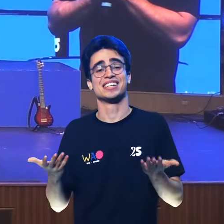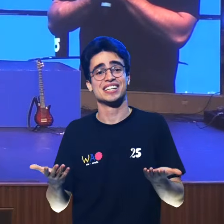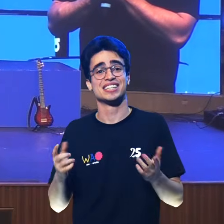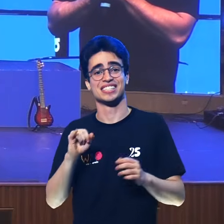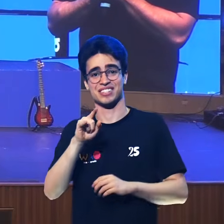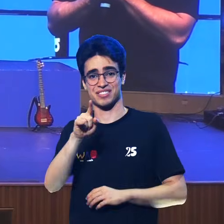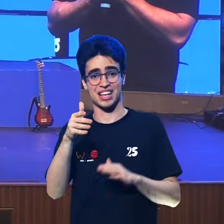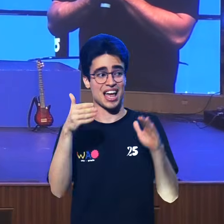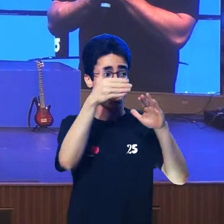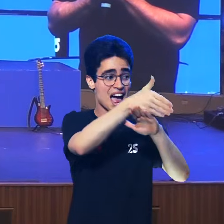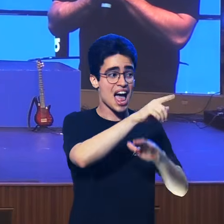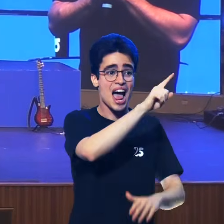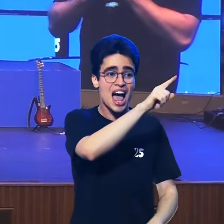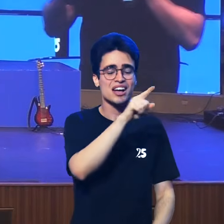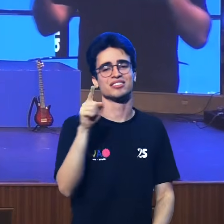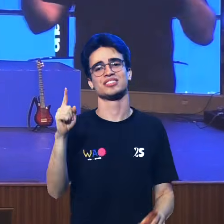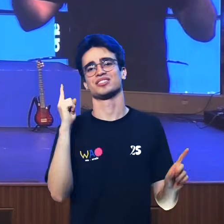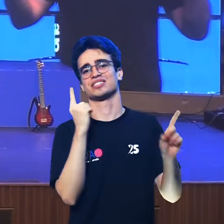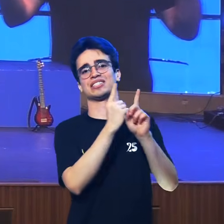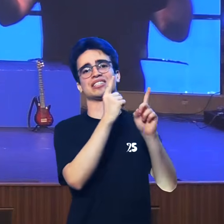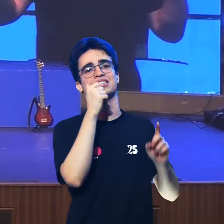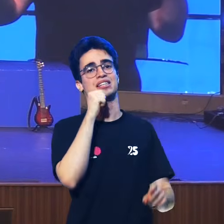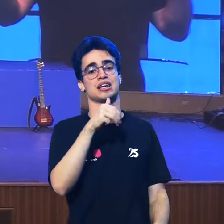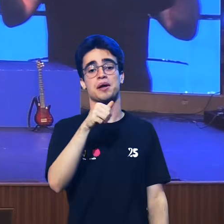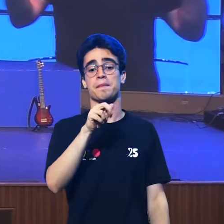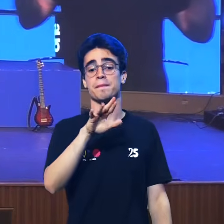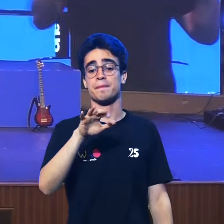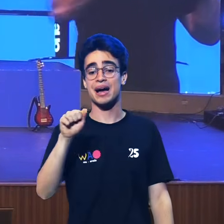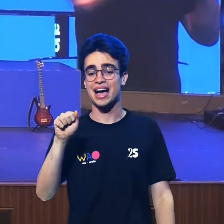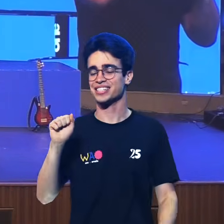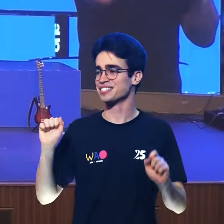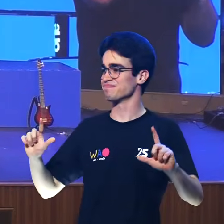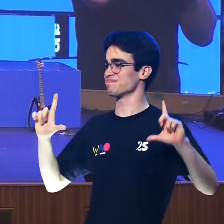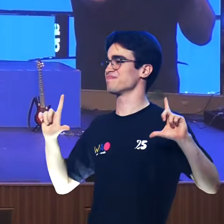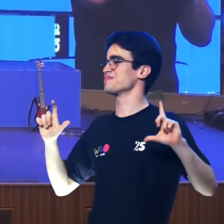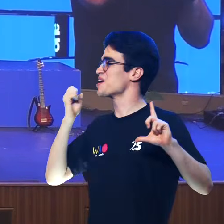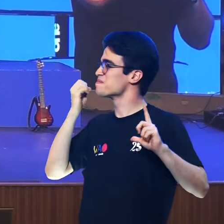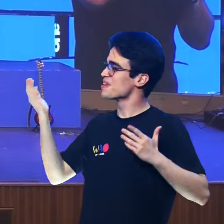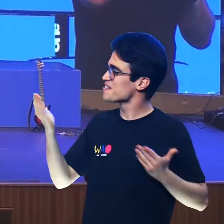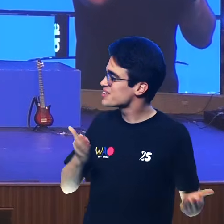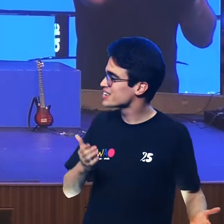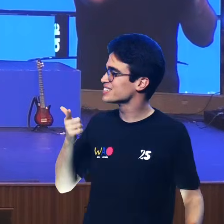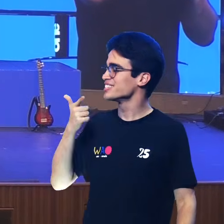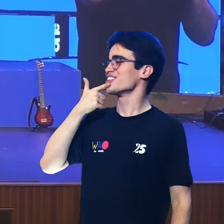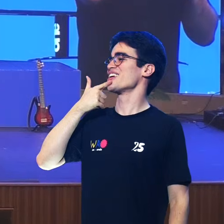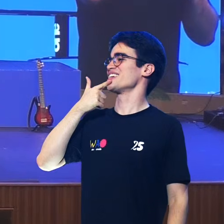mas se você vai lá, você vai encontrar a Márcia com uma plaquinha dizendo seja bem-vindo, com um sorriso aqui.